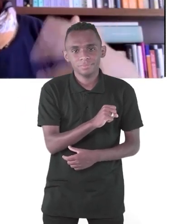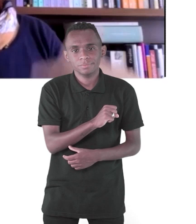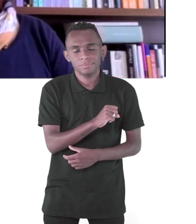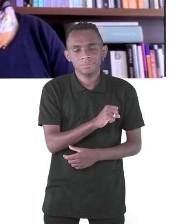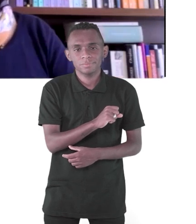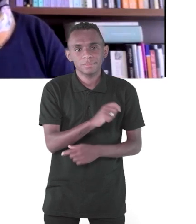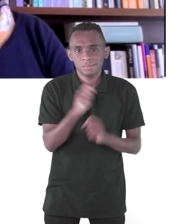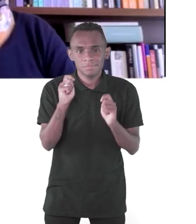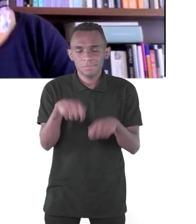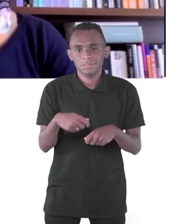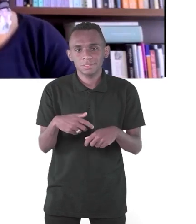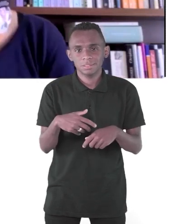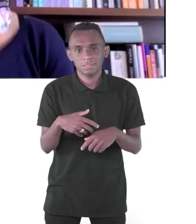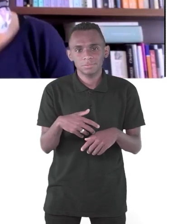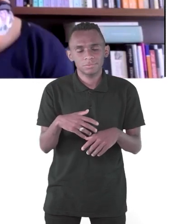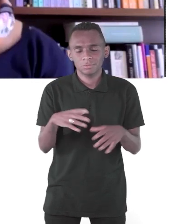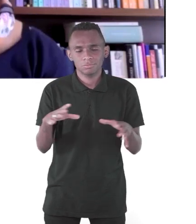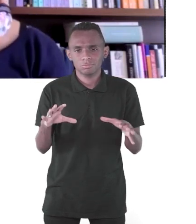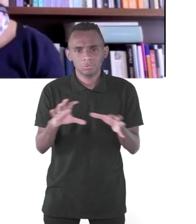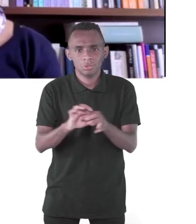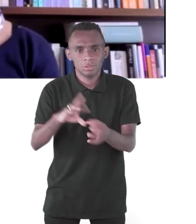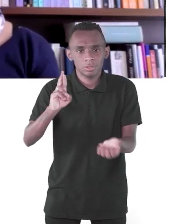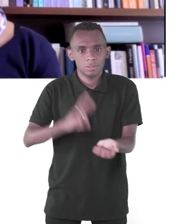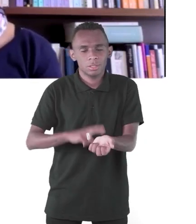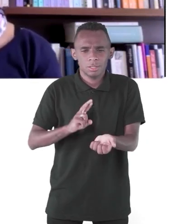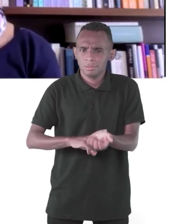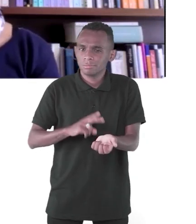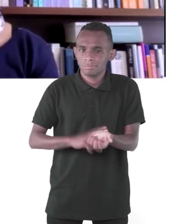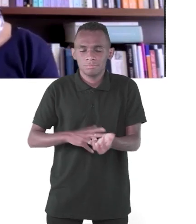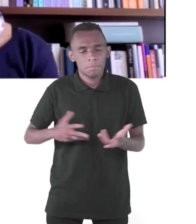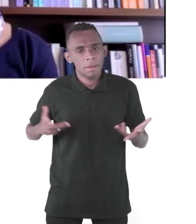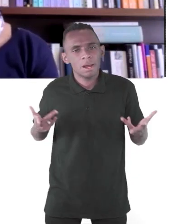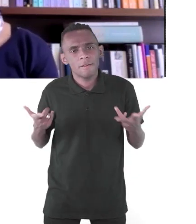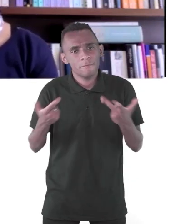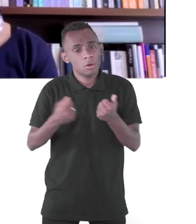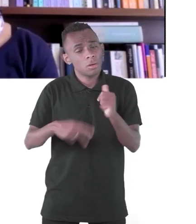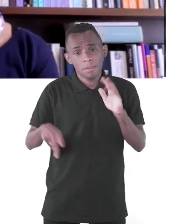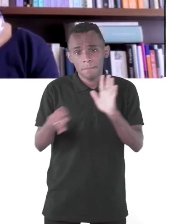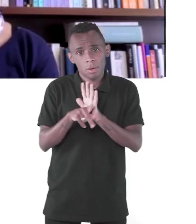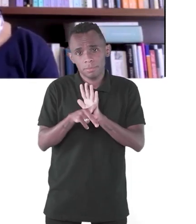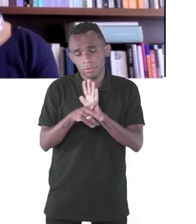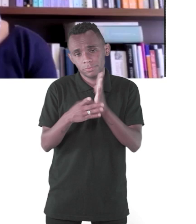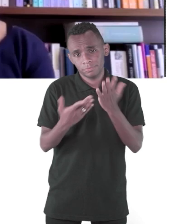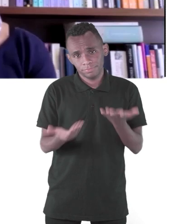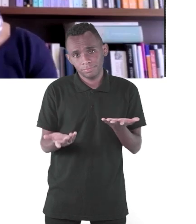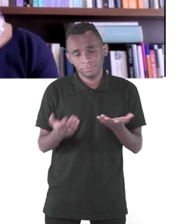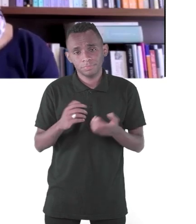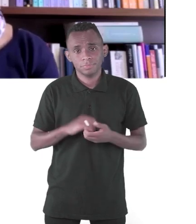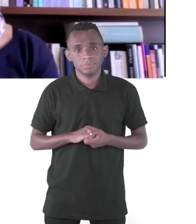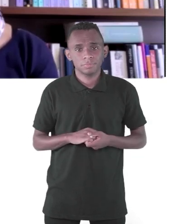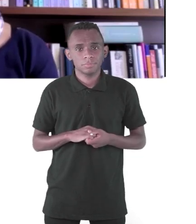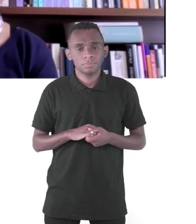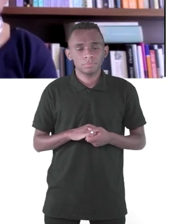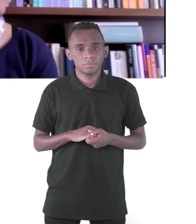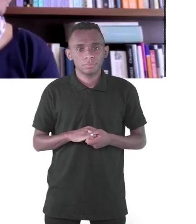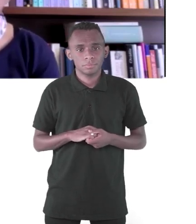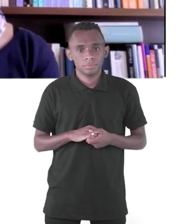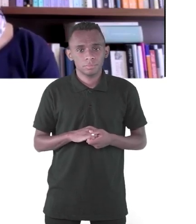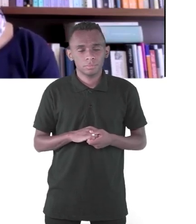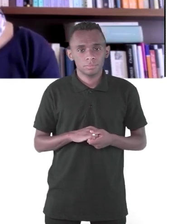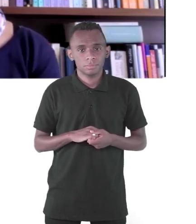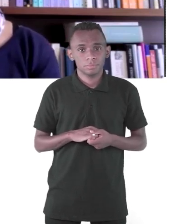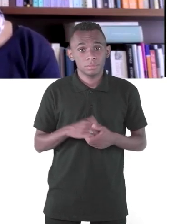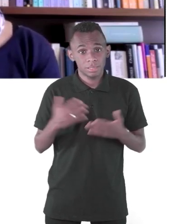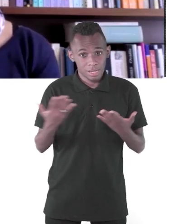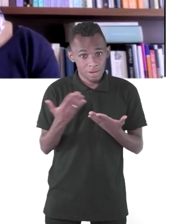Pega. Não tem jeito. Arrasa, não tem outro. Arrasa quarteirão. E é próprio, né? É próprio. Sim, sim.